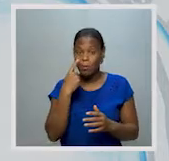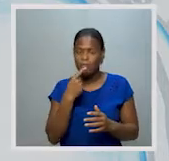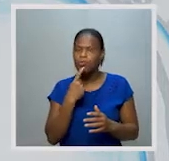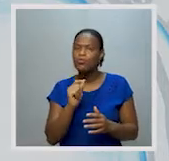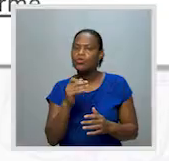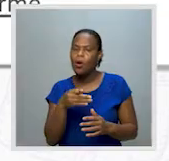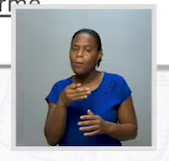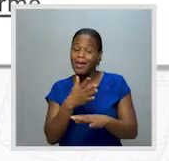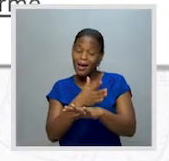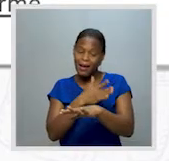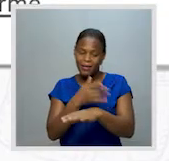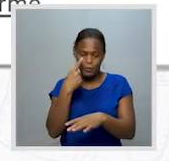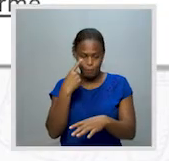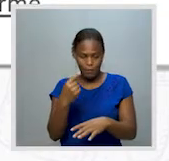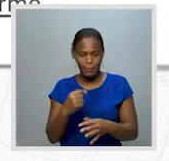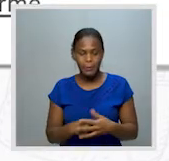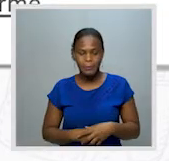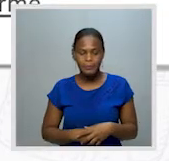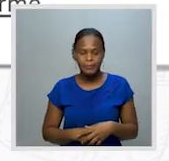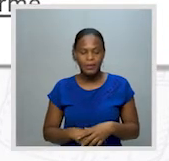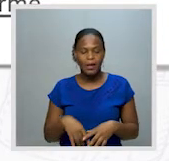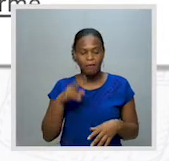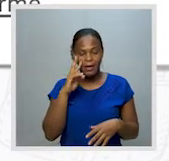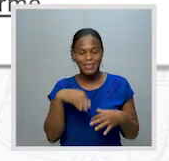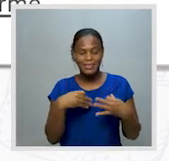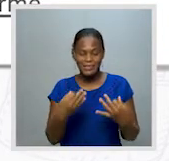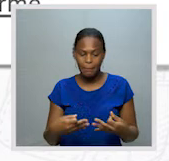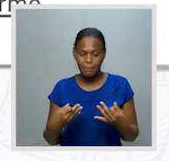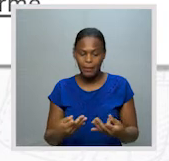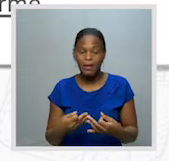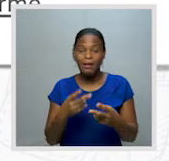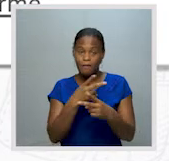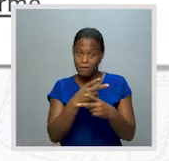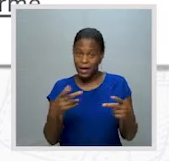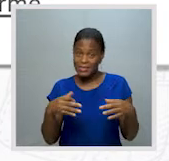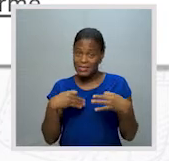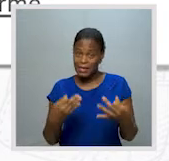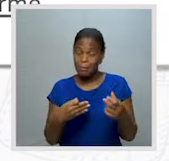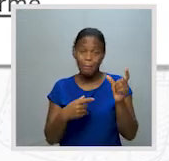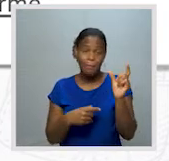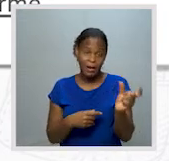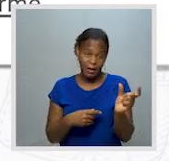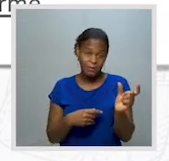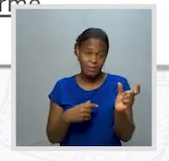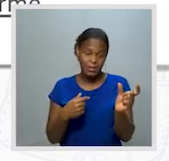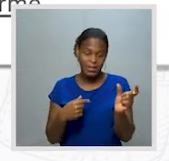verbo. E nós temos então que aqui, sempre que temos na frase